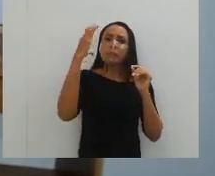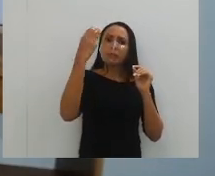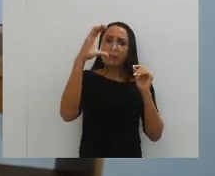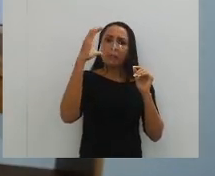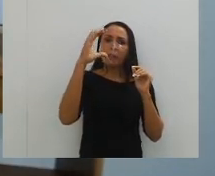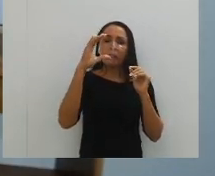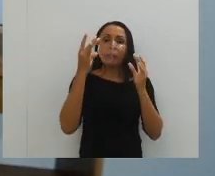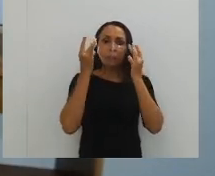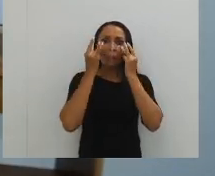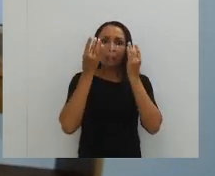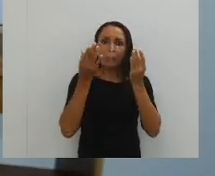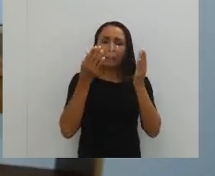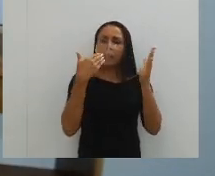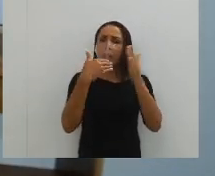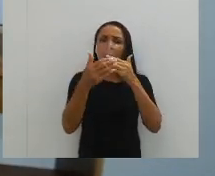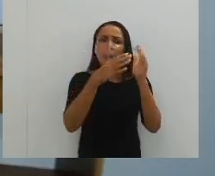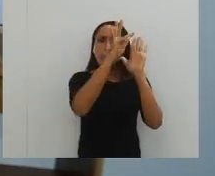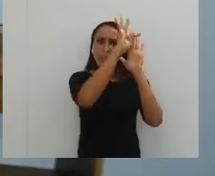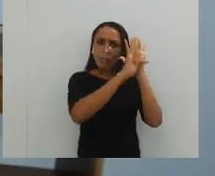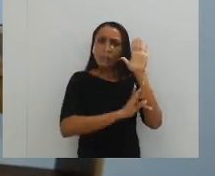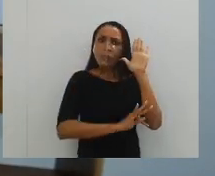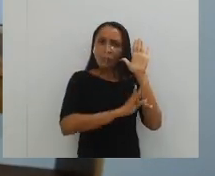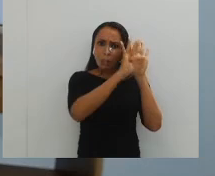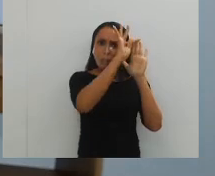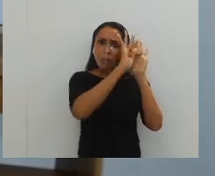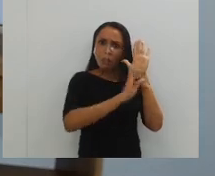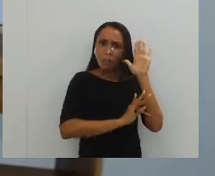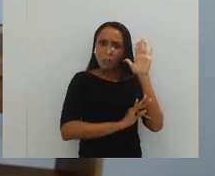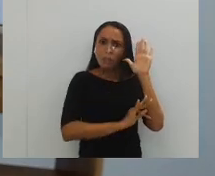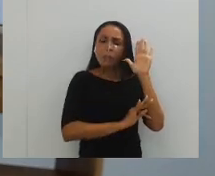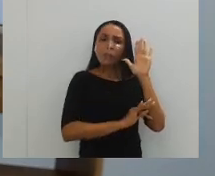olha para mim, em qualquer texto, toda vez que vocês colocam o nome